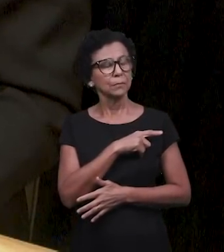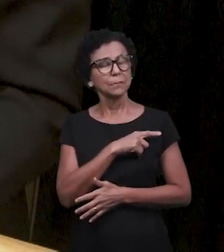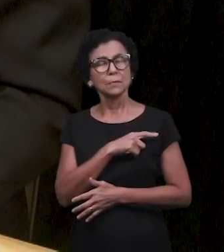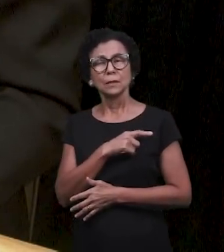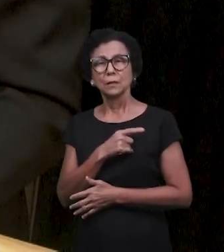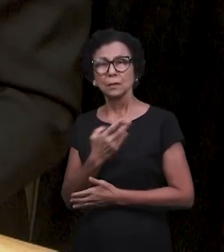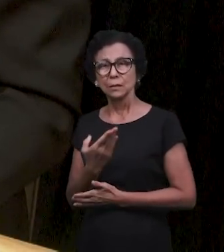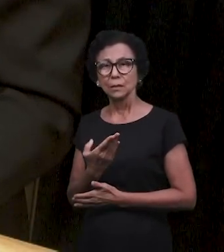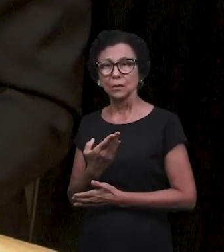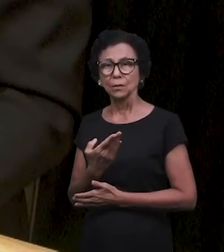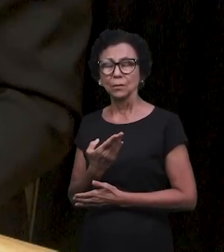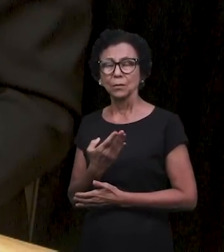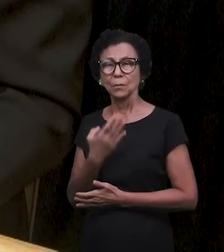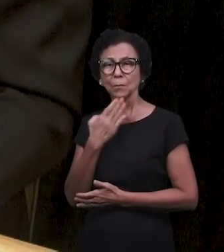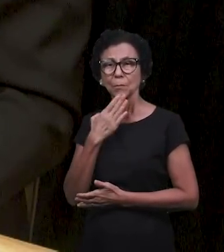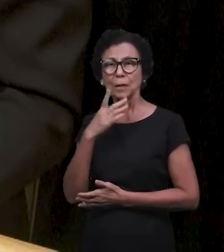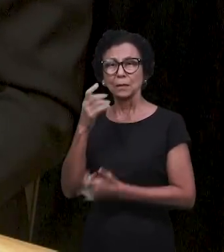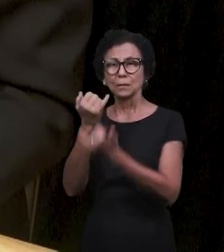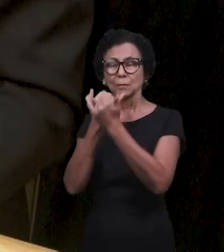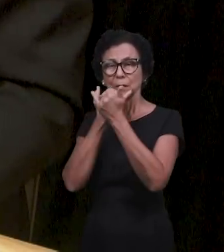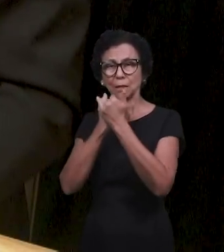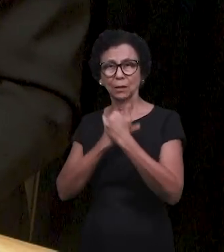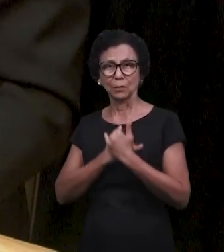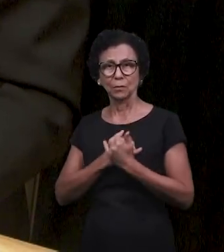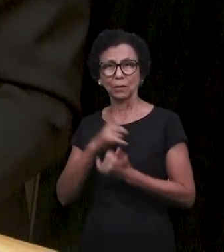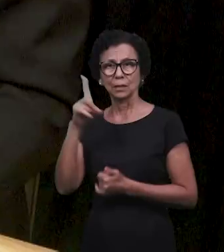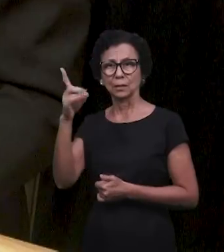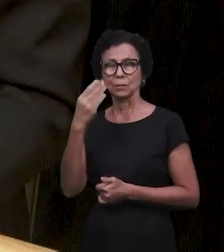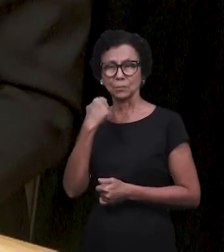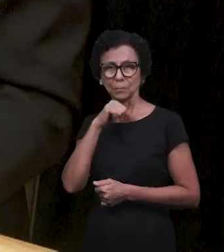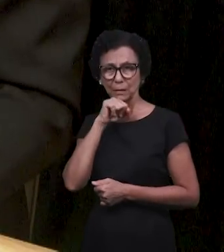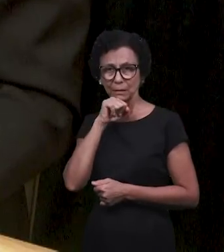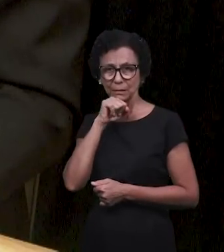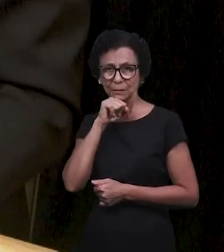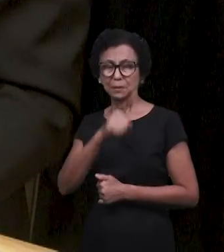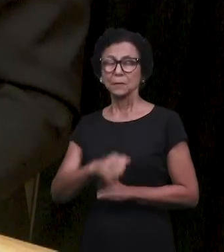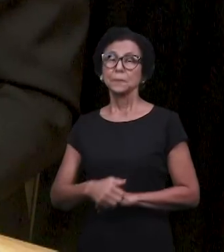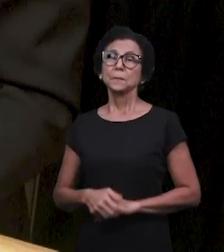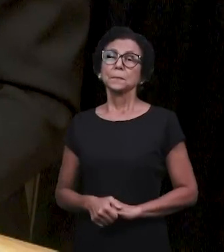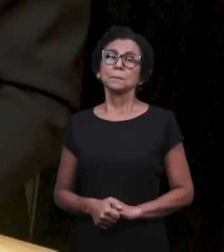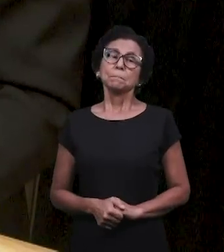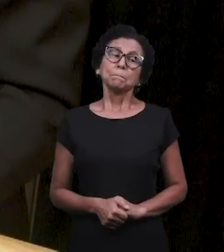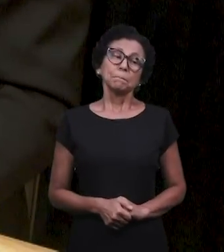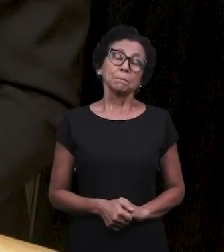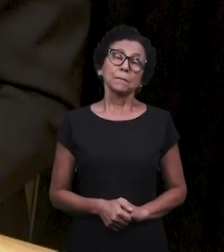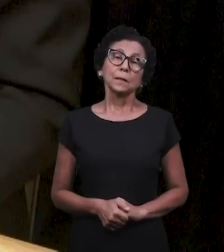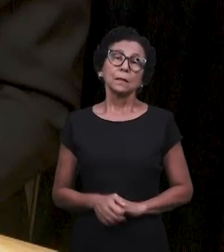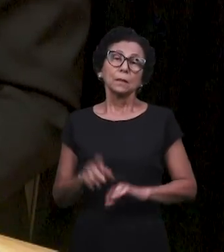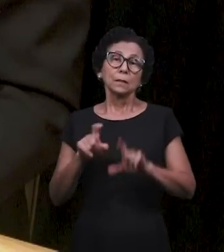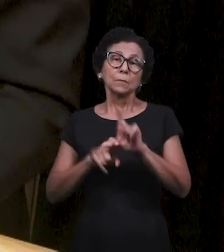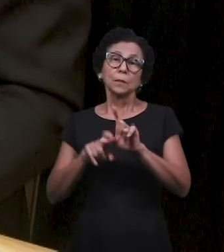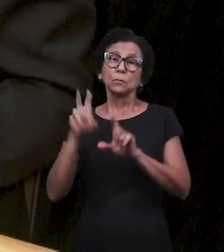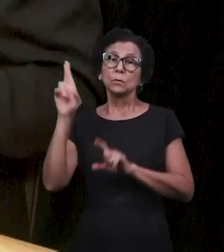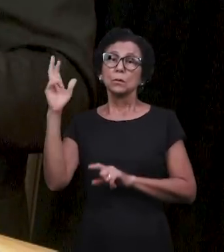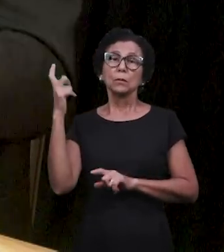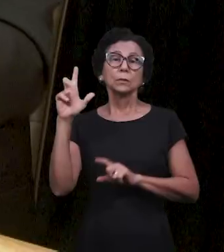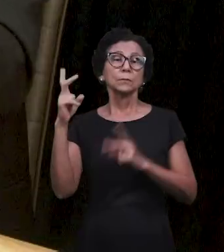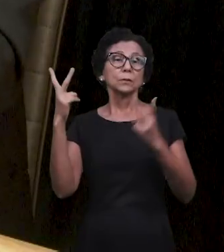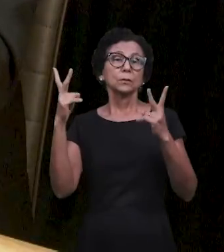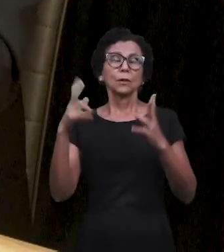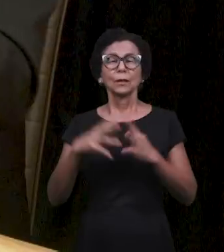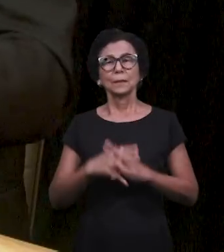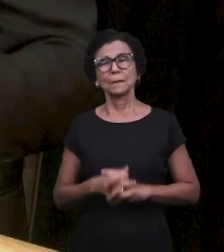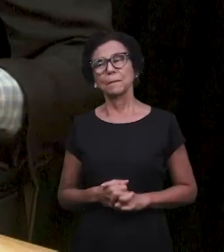a sua vitória está na dependência do Senhor. O crente não pode achar que eu já tenho